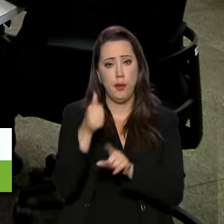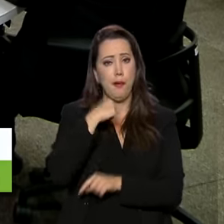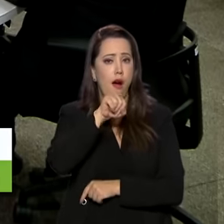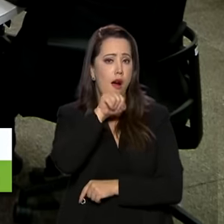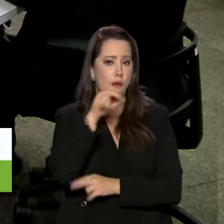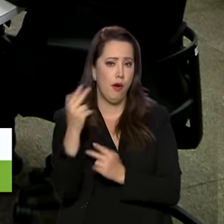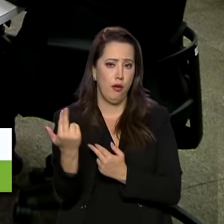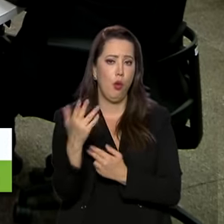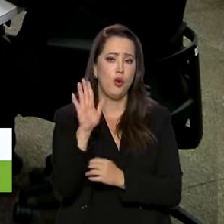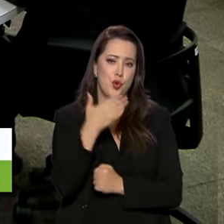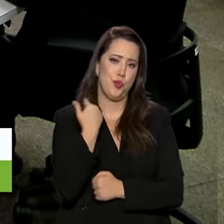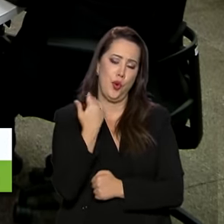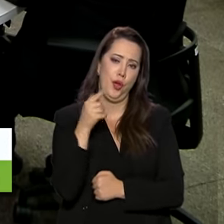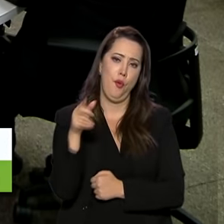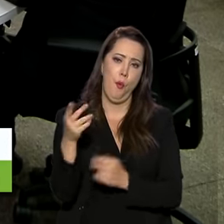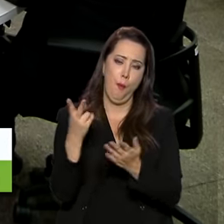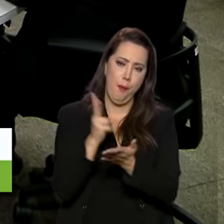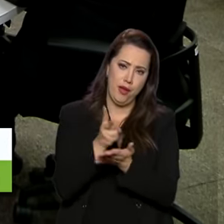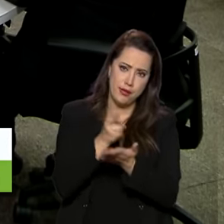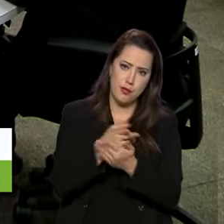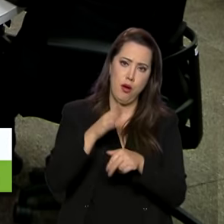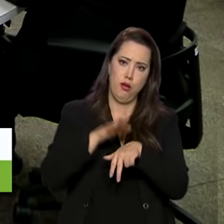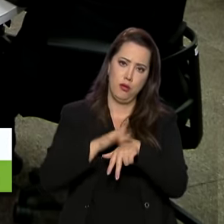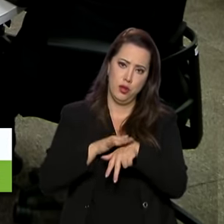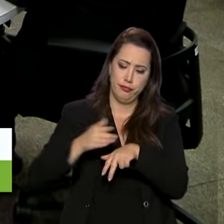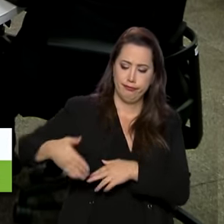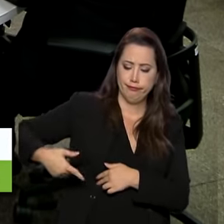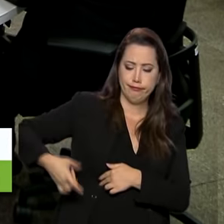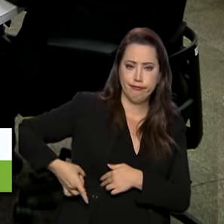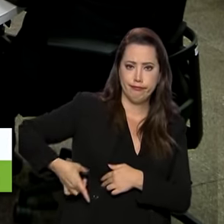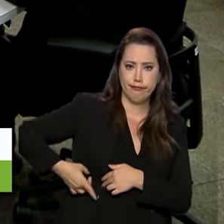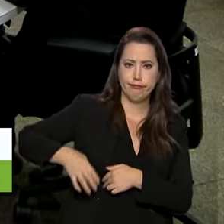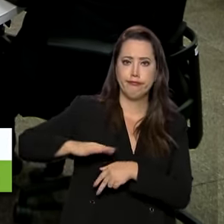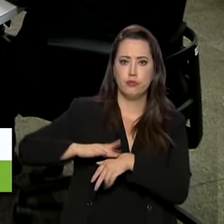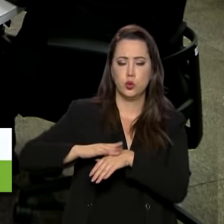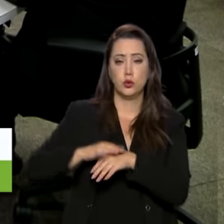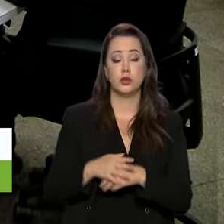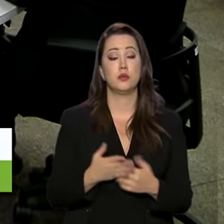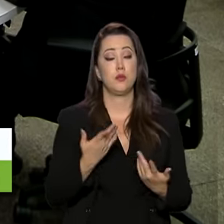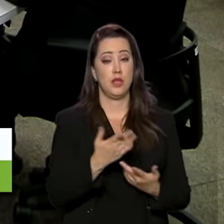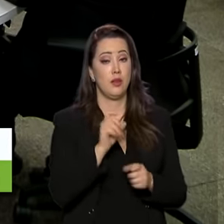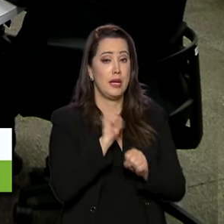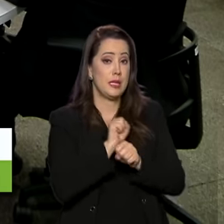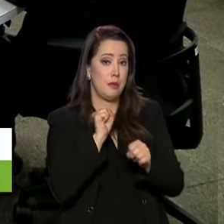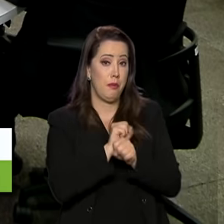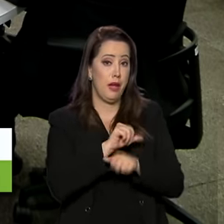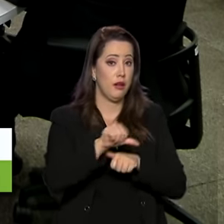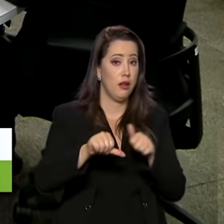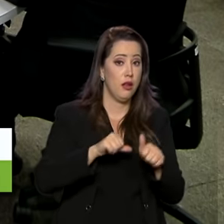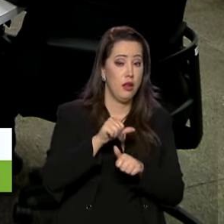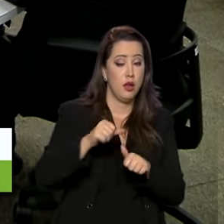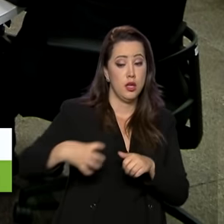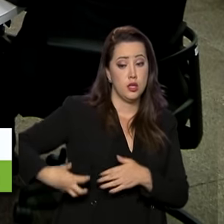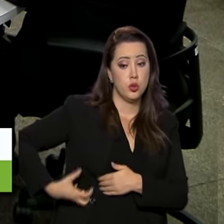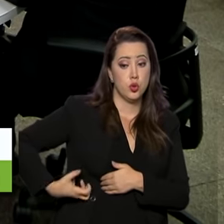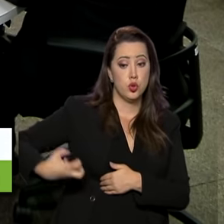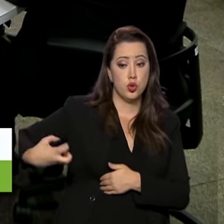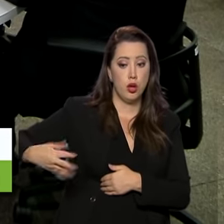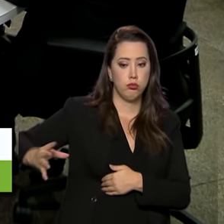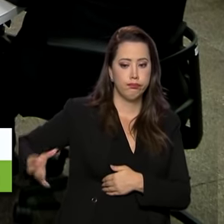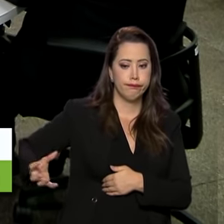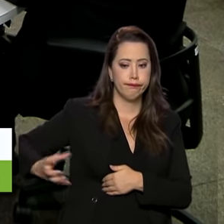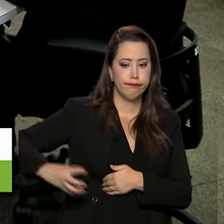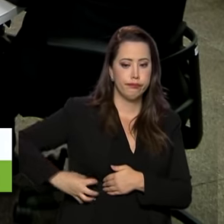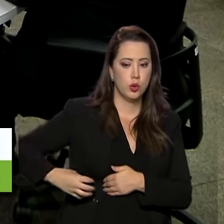oportunidade de Um transplante de rim Márcia faz diálise a filtragem artificial do sangue seis